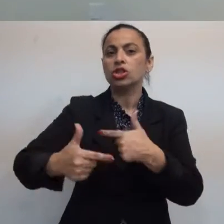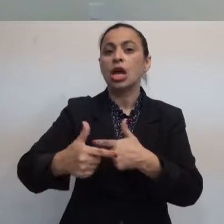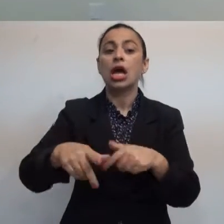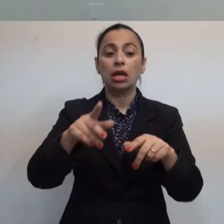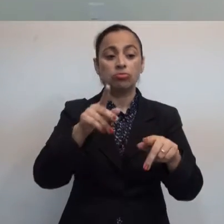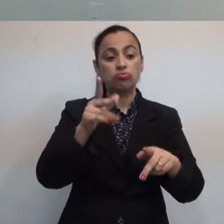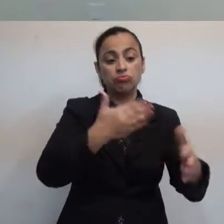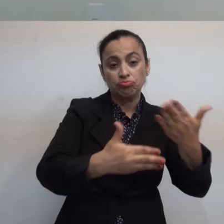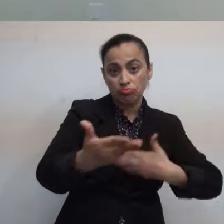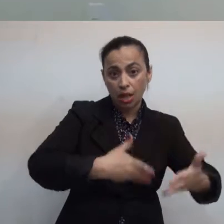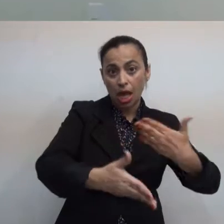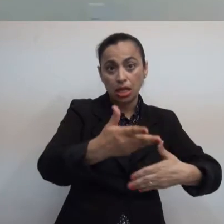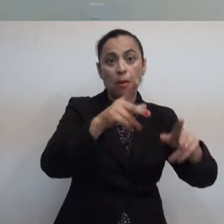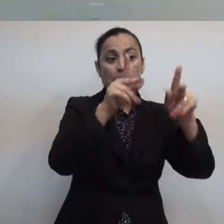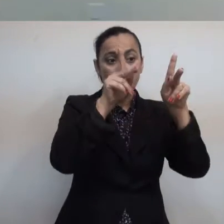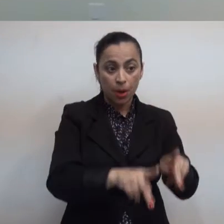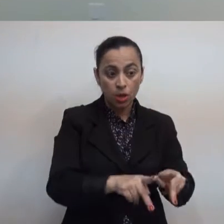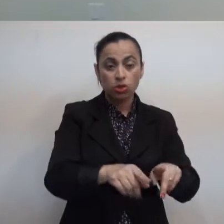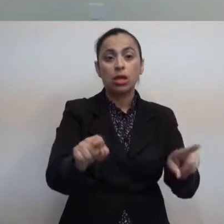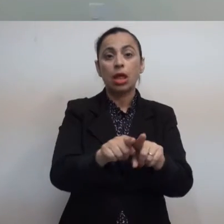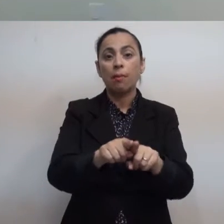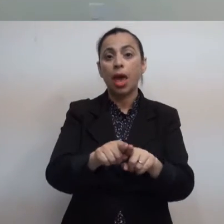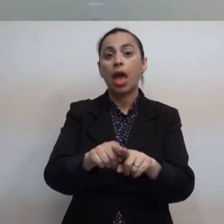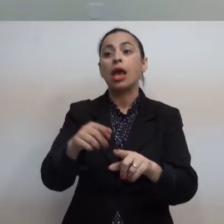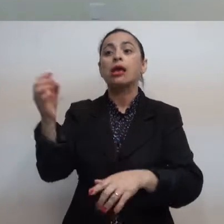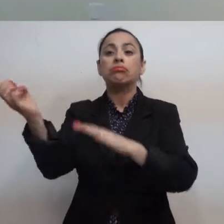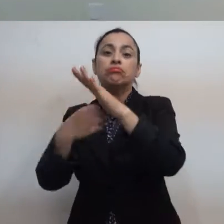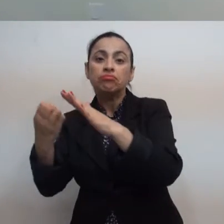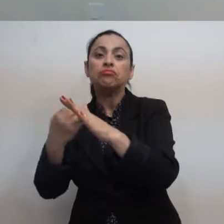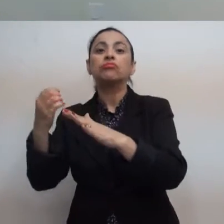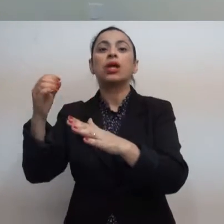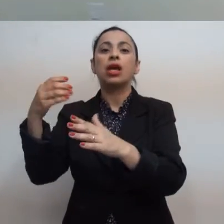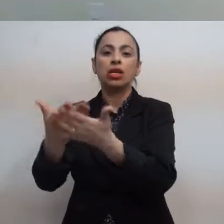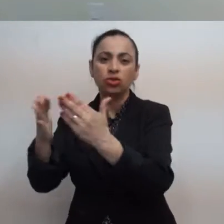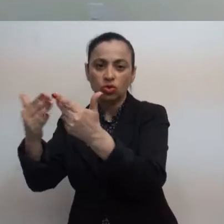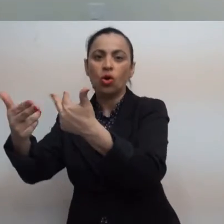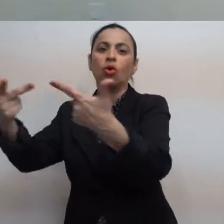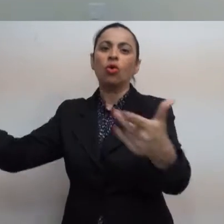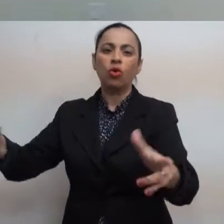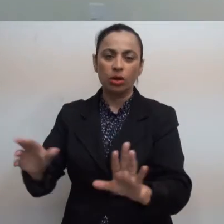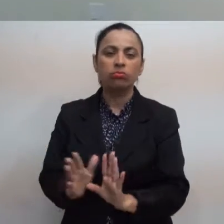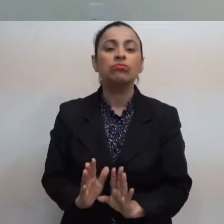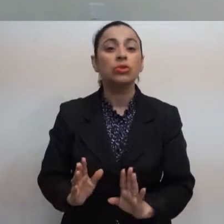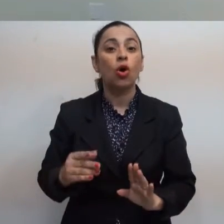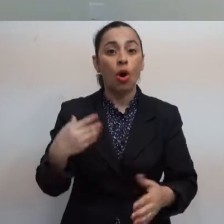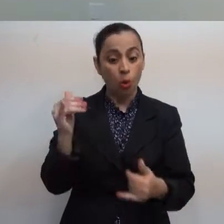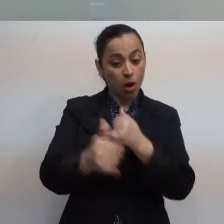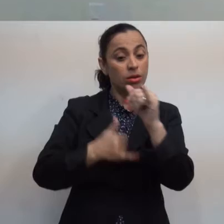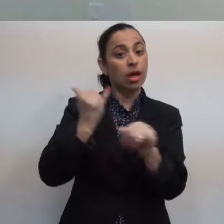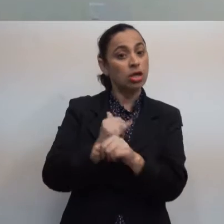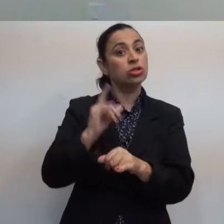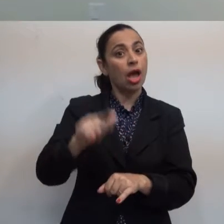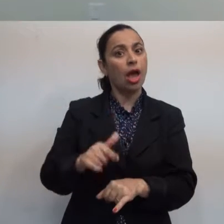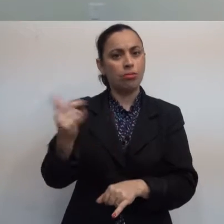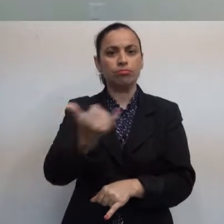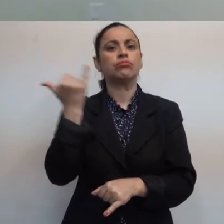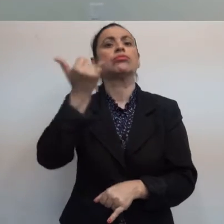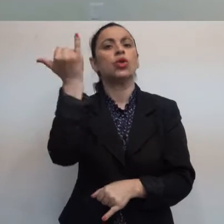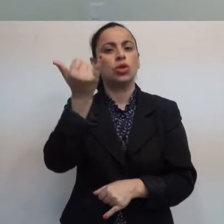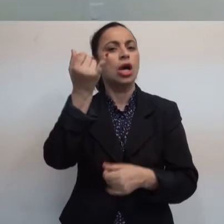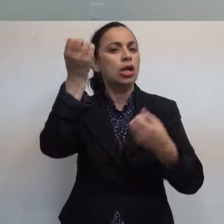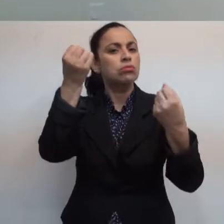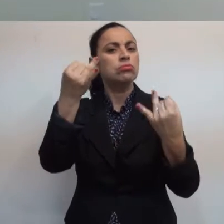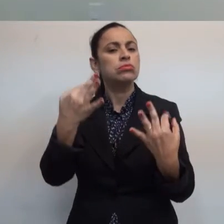e agir entre pessoas e entre instituições. Com a internet, é uma